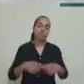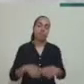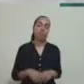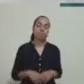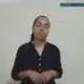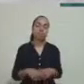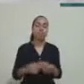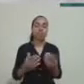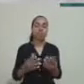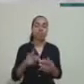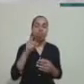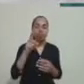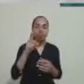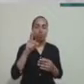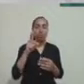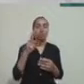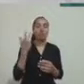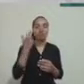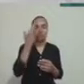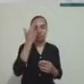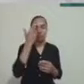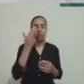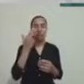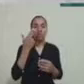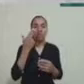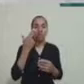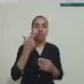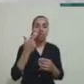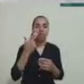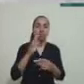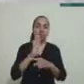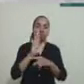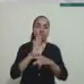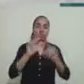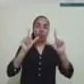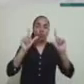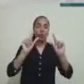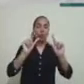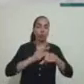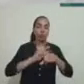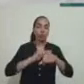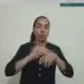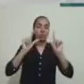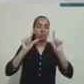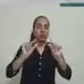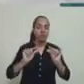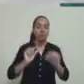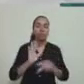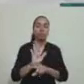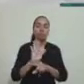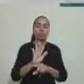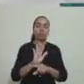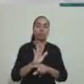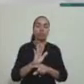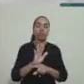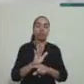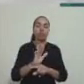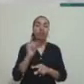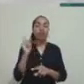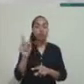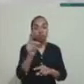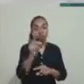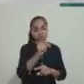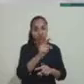é realizada, cessando a progressão da doença. Então, para quem quiser colaborar, esse projeto já foi